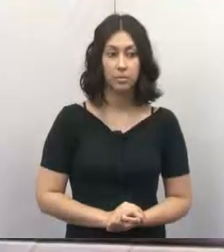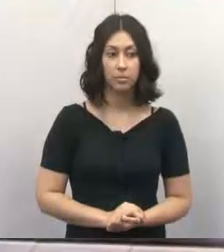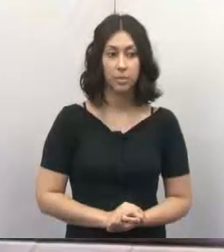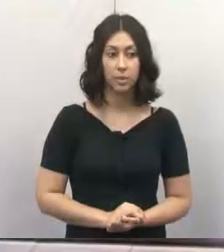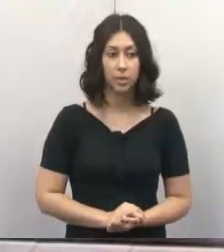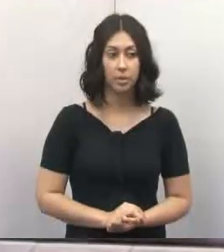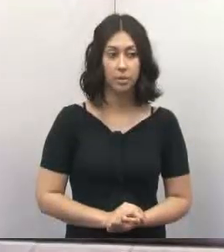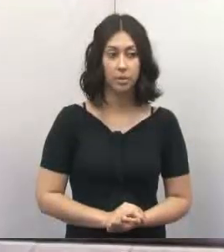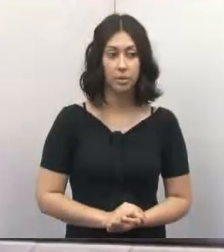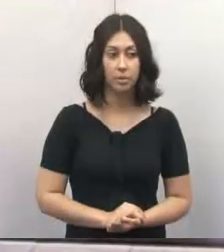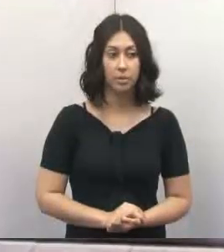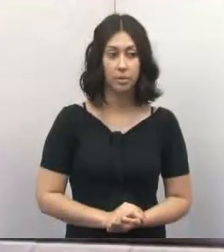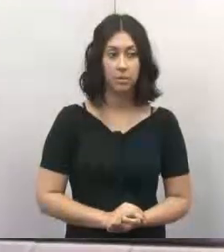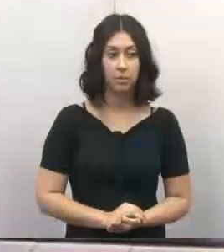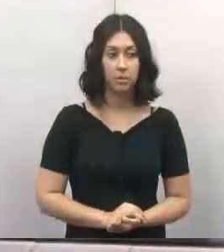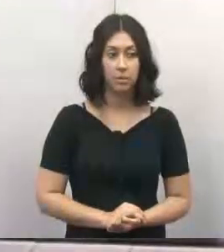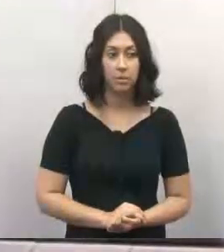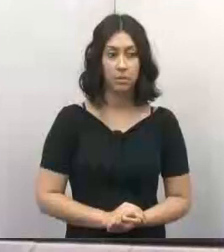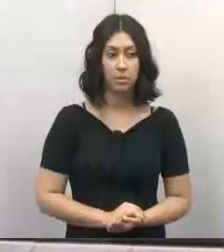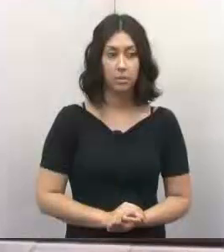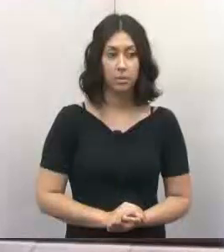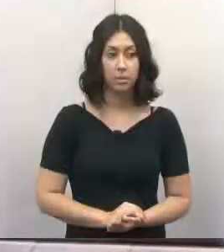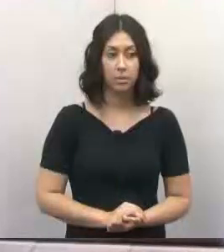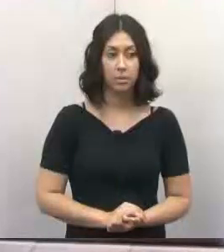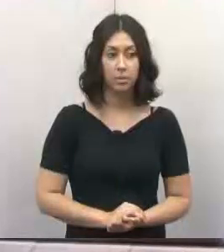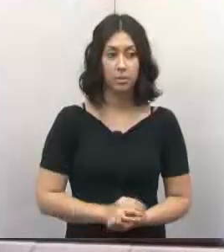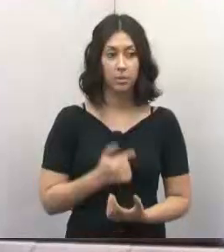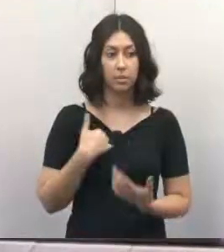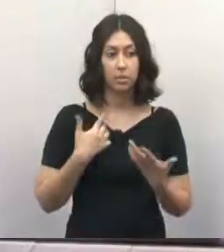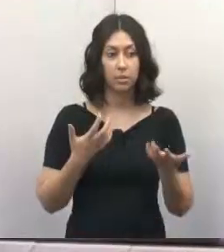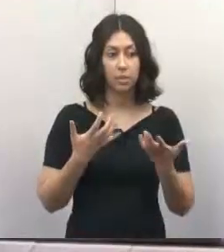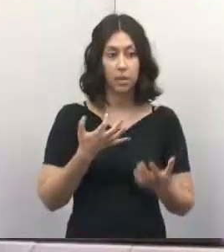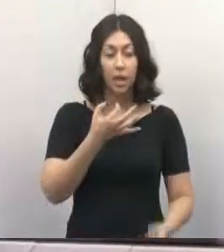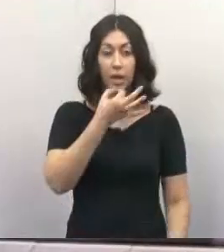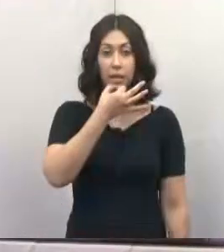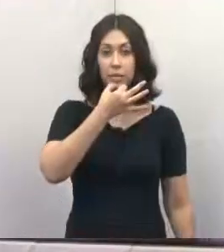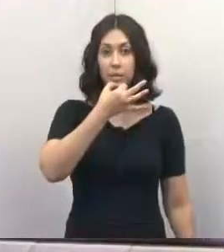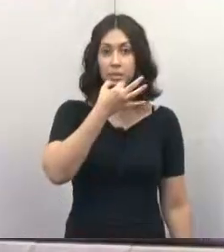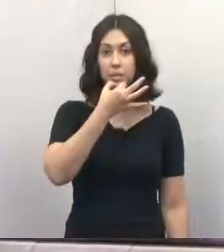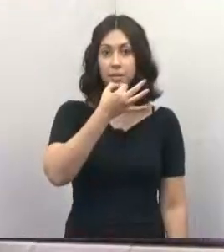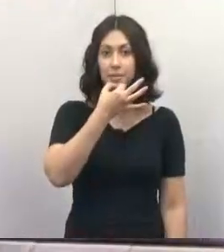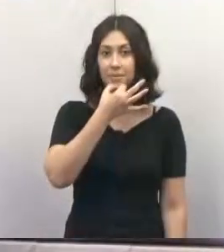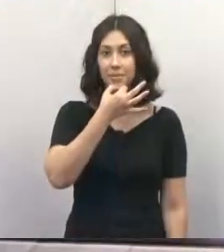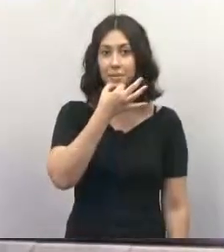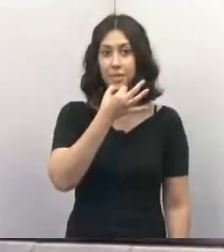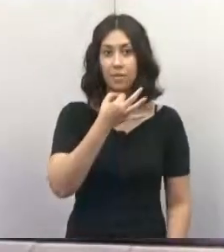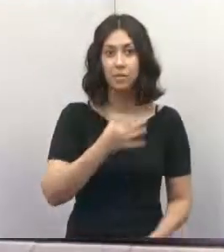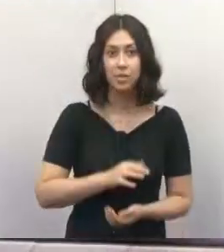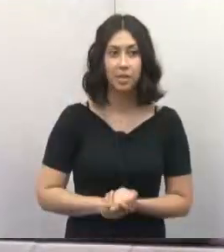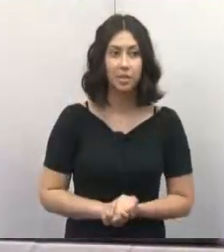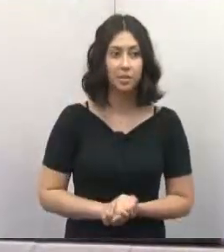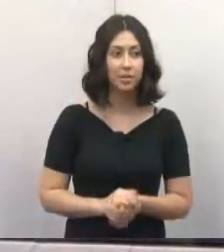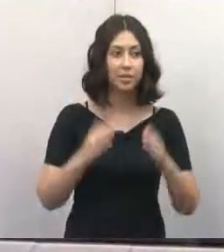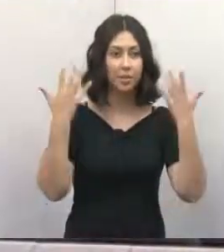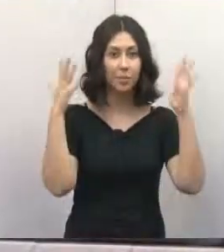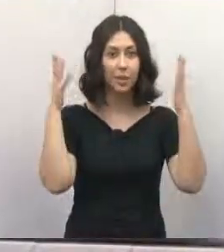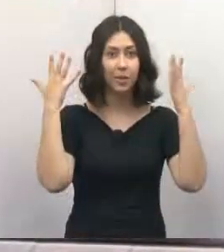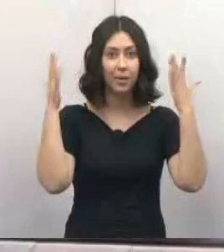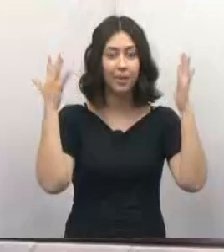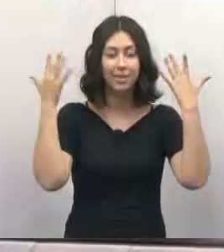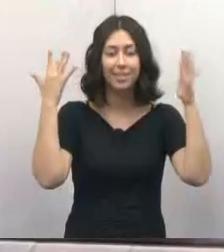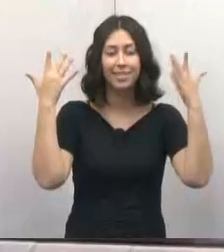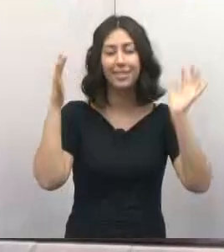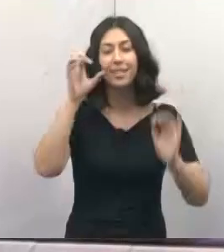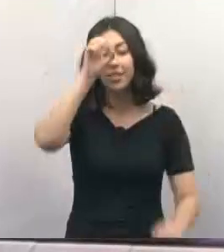Senhor presidente, eu quero só fazer um pequeno comentário, agradecer aí e parabenizar o Rodrigo Salomão pela